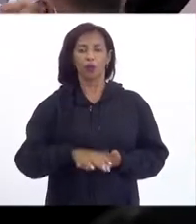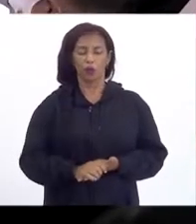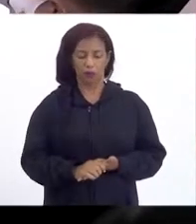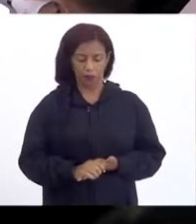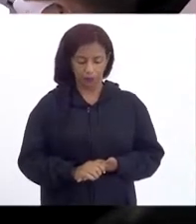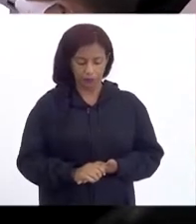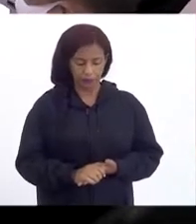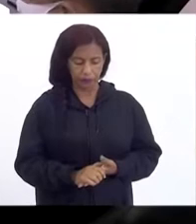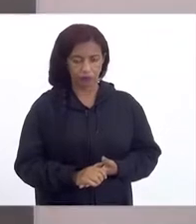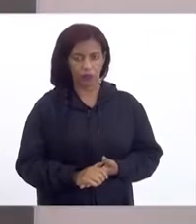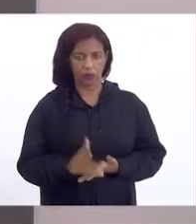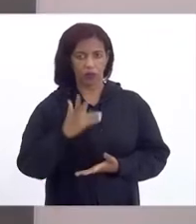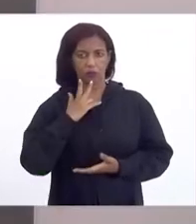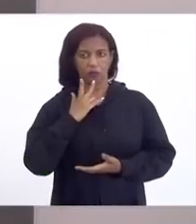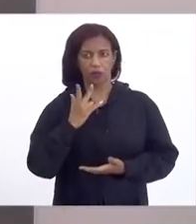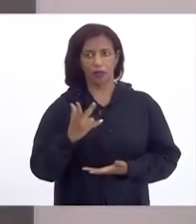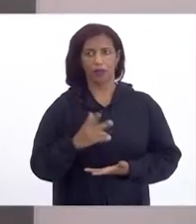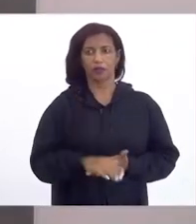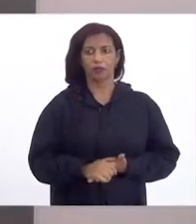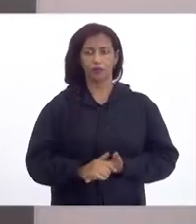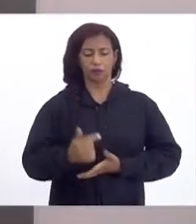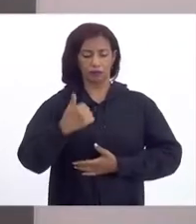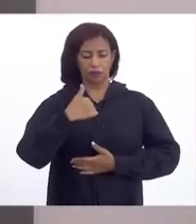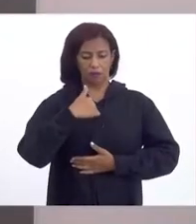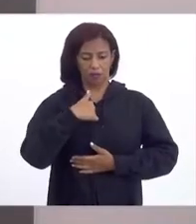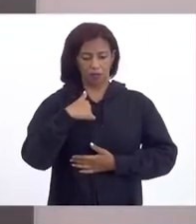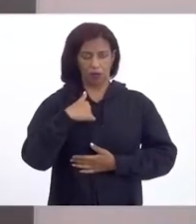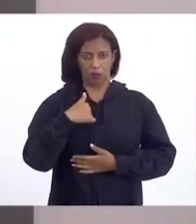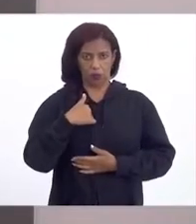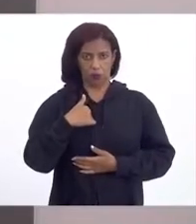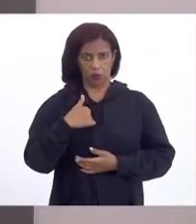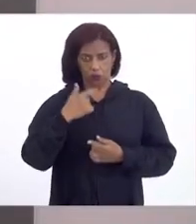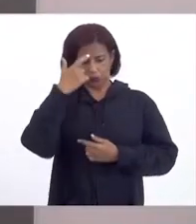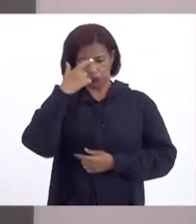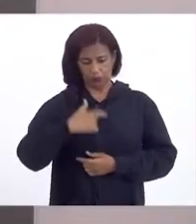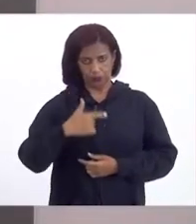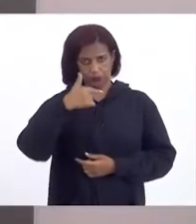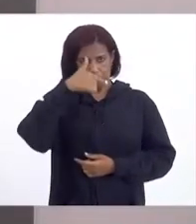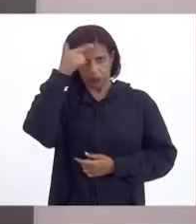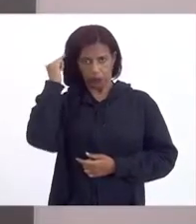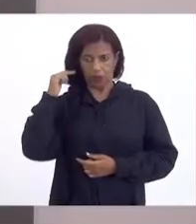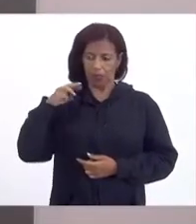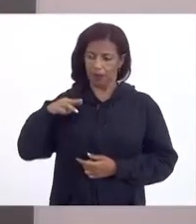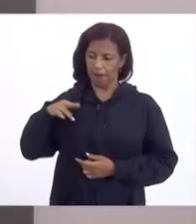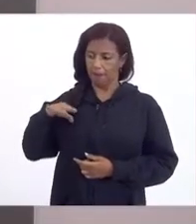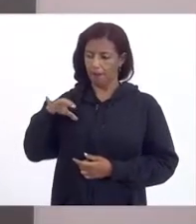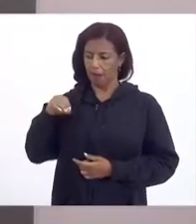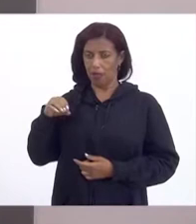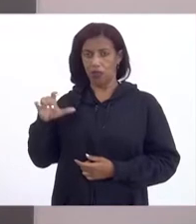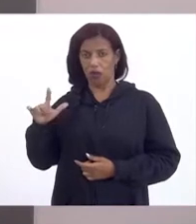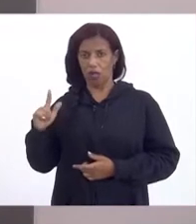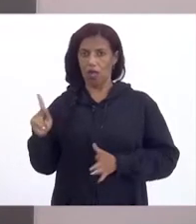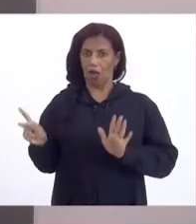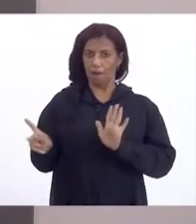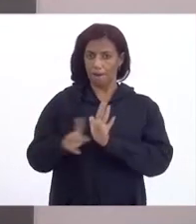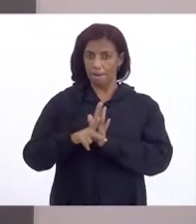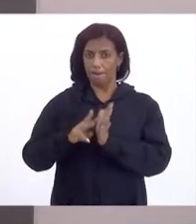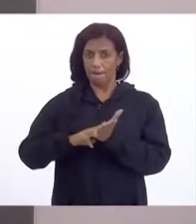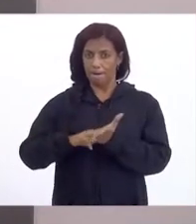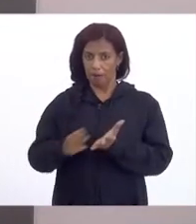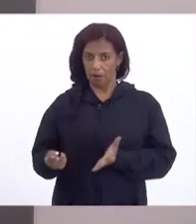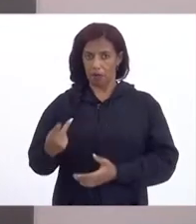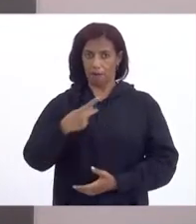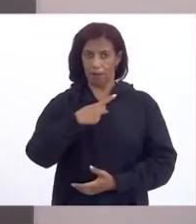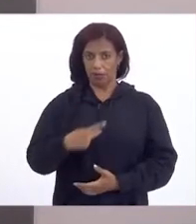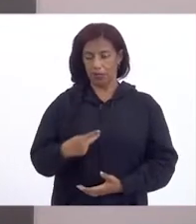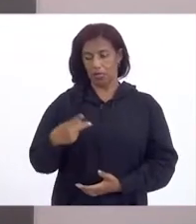aqui dizer. Eu e Márcio Canella somos membros natos, porque somos